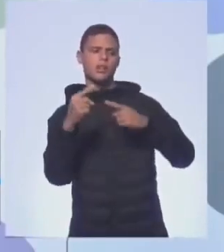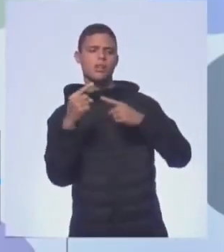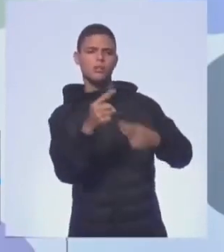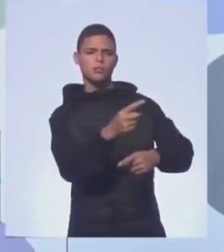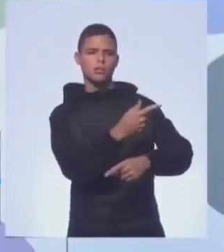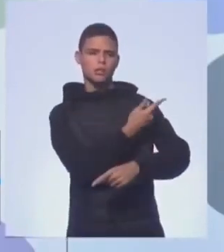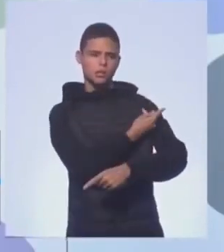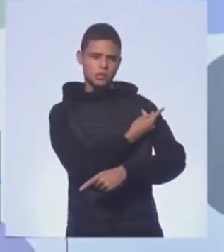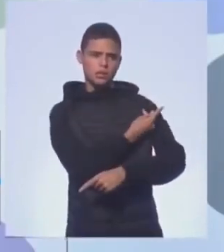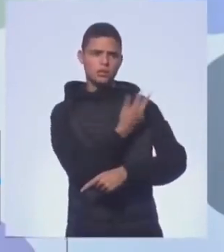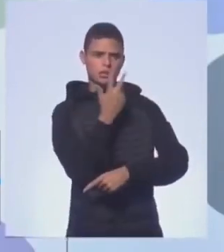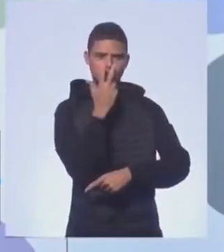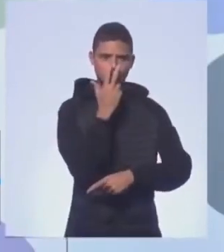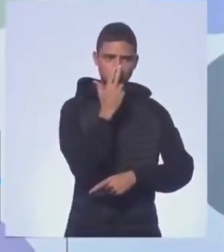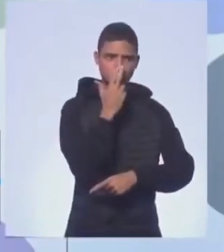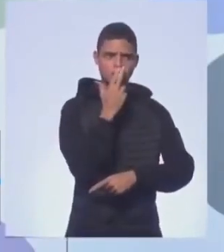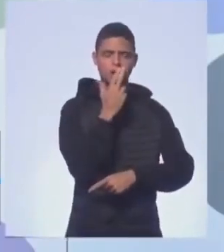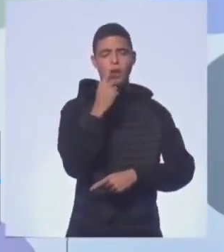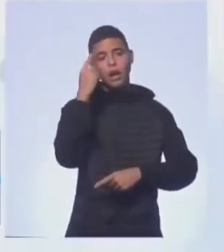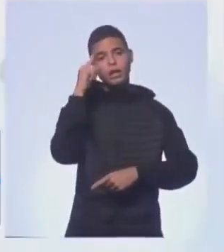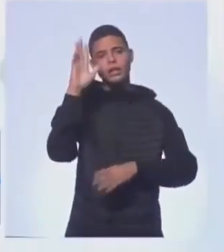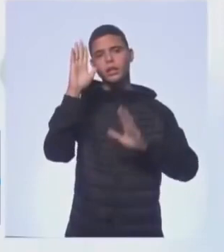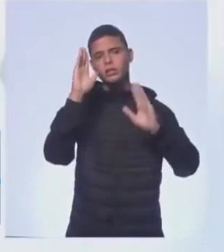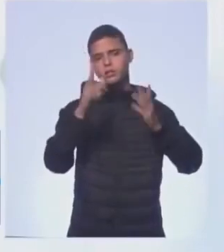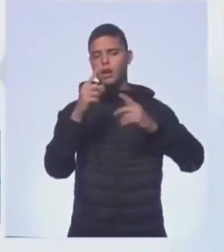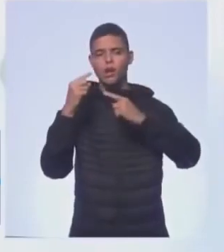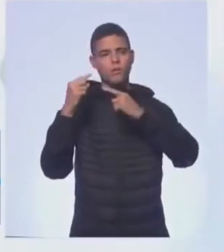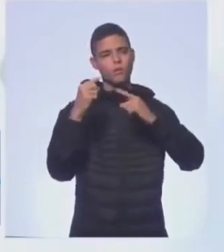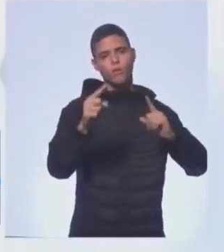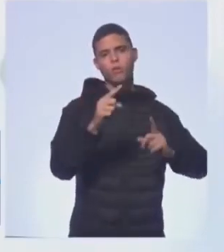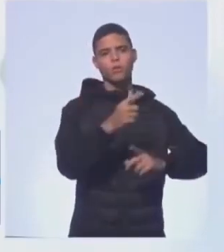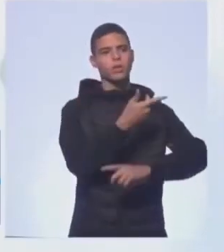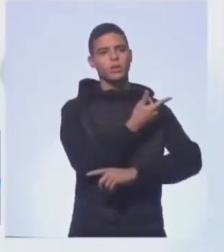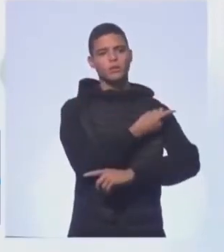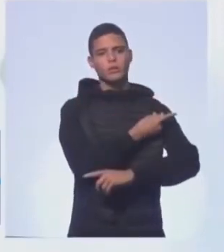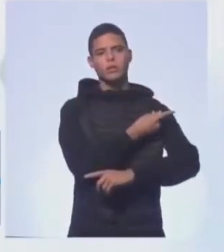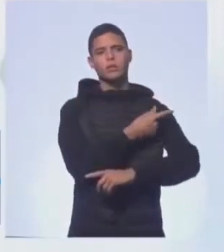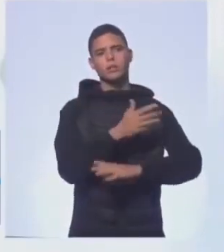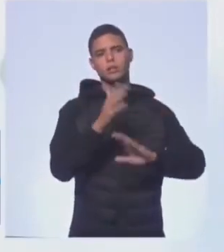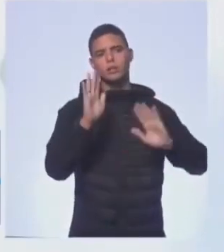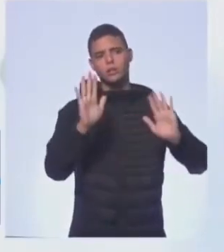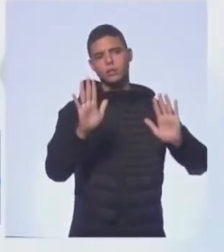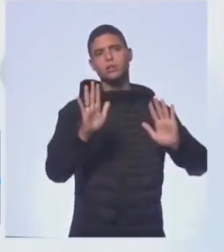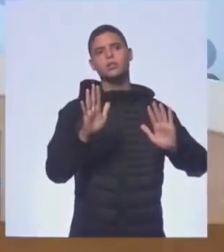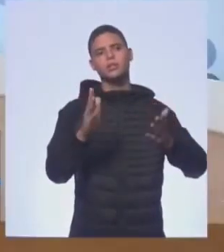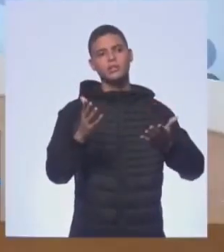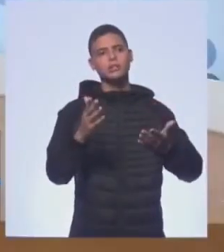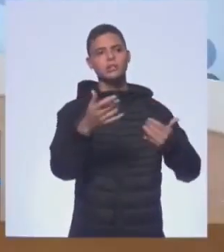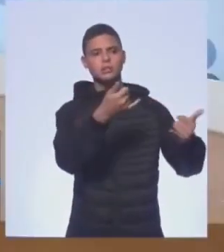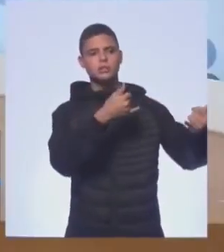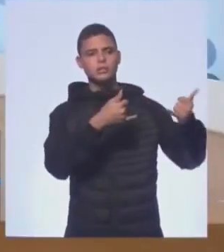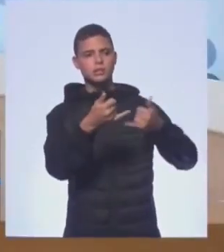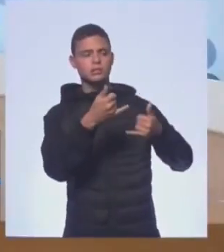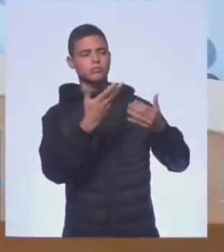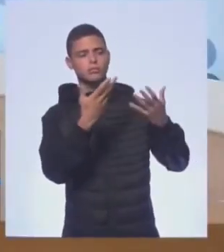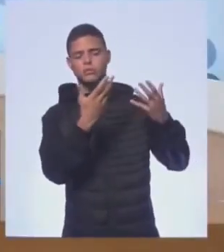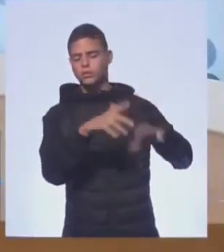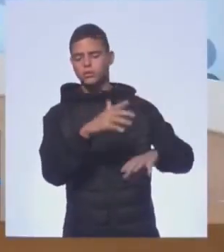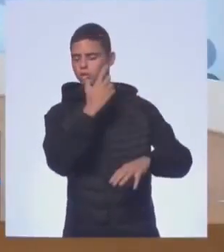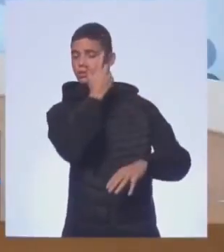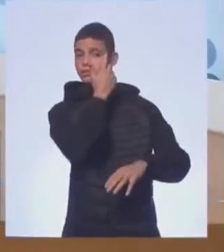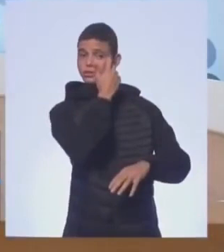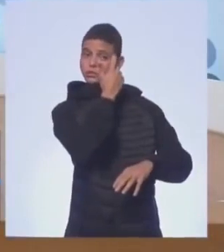vacina. Contra já A ideia porque já é negativa. falar contra a vacina. E no momento que a gente está vivendo, isso aí com certeza é uma notícia que a gente não quer,